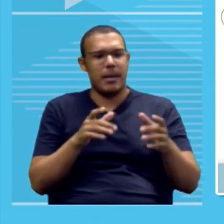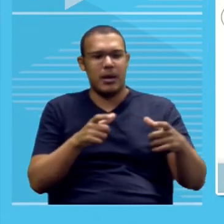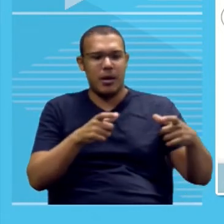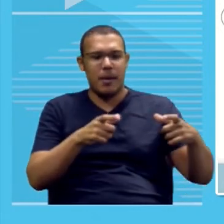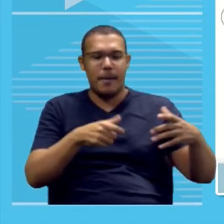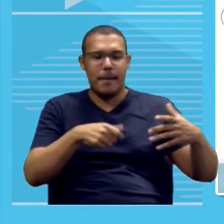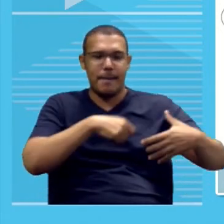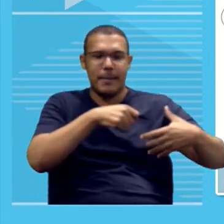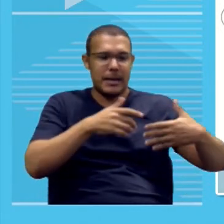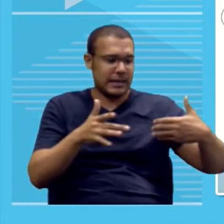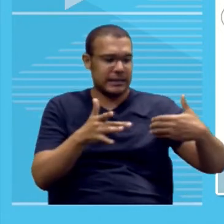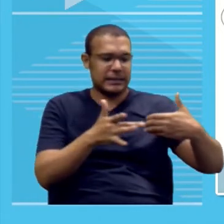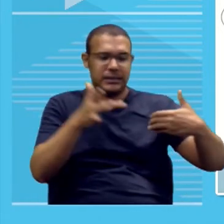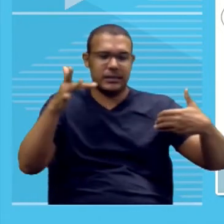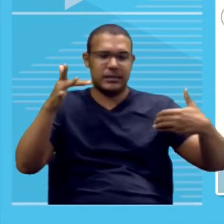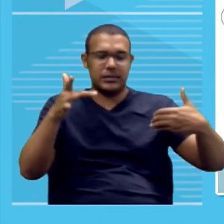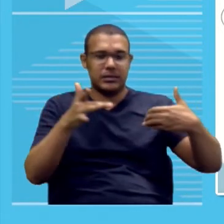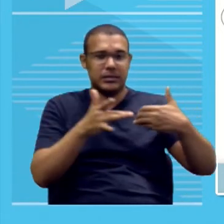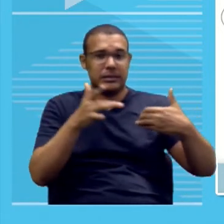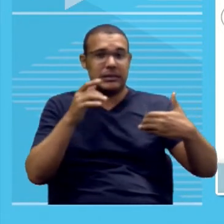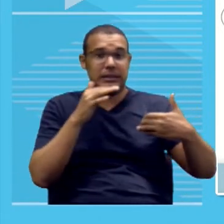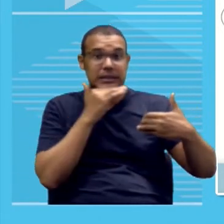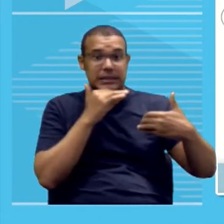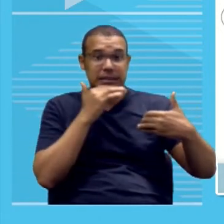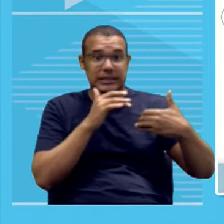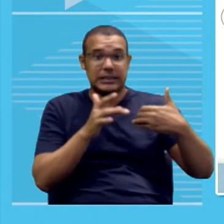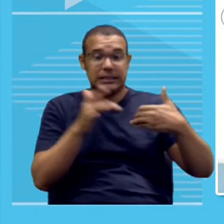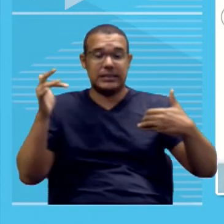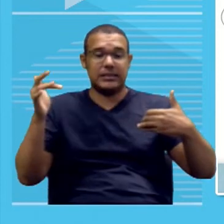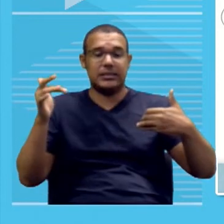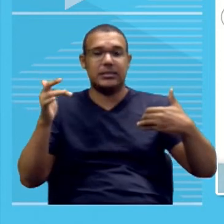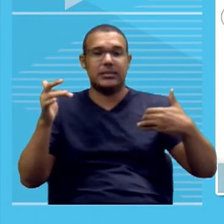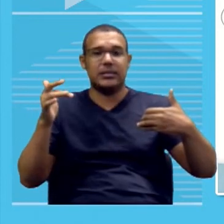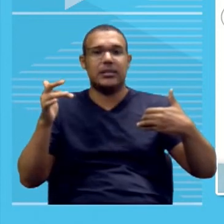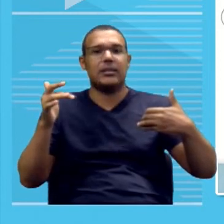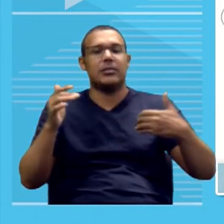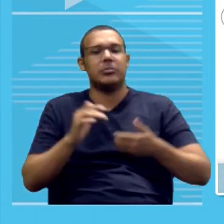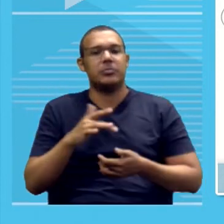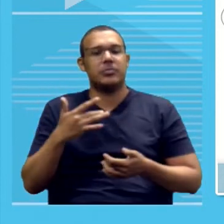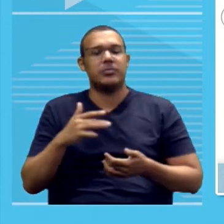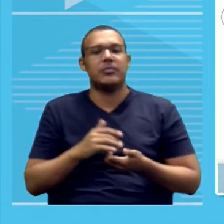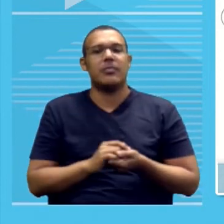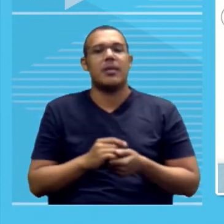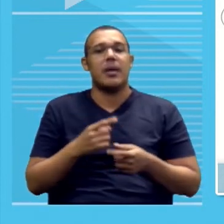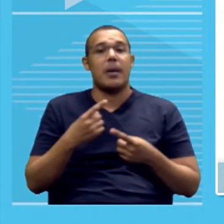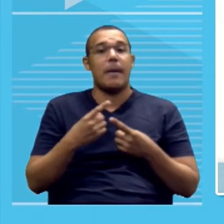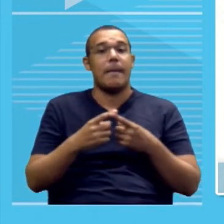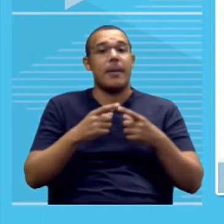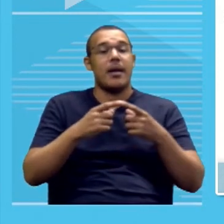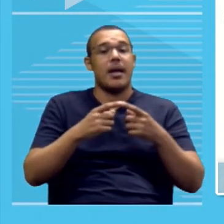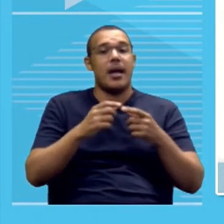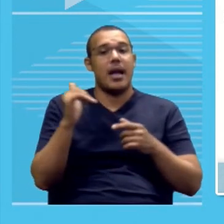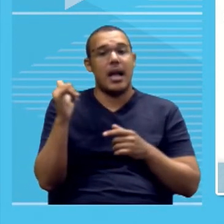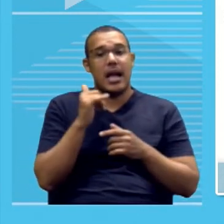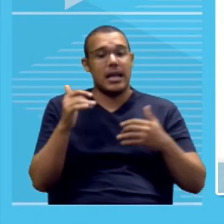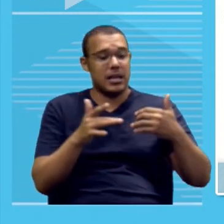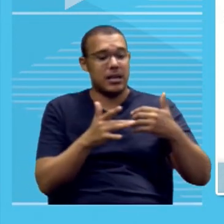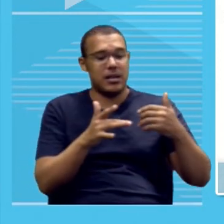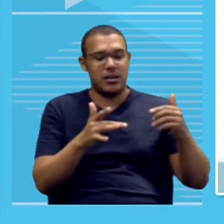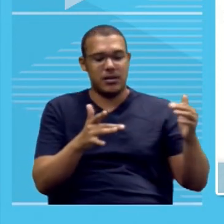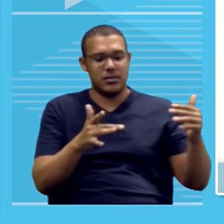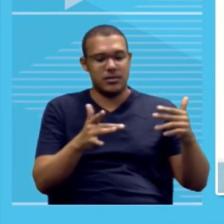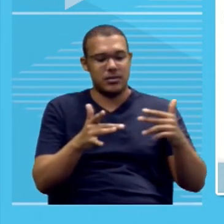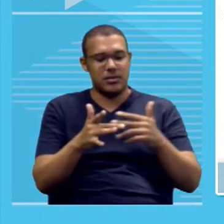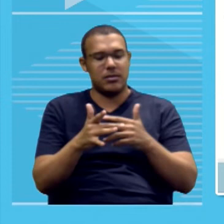quente. Quando você toca em uma panela quente, o que vai acontecer? Você vai se queimar, porque a energia da panela é transferida para o